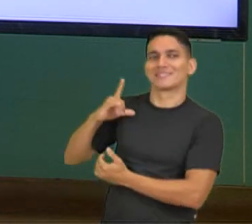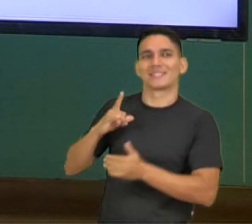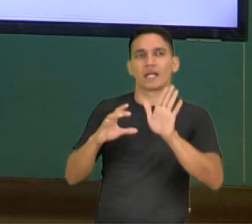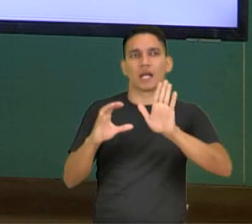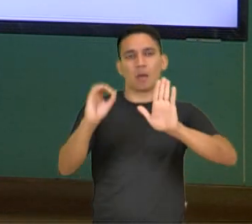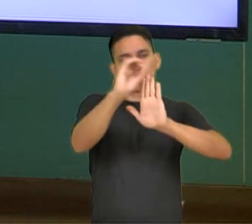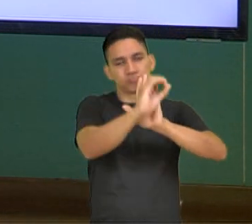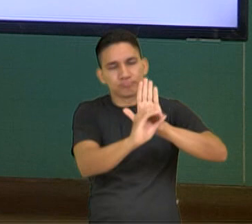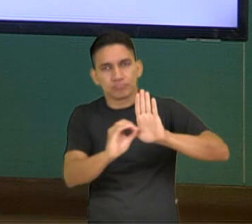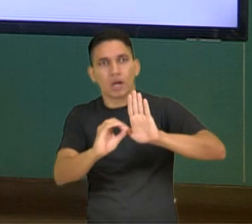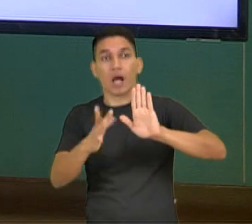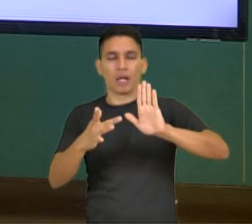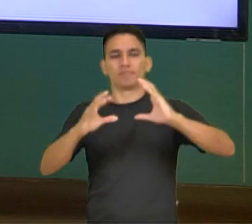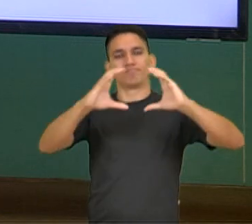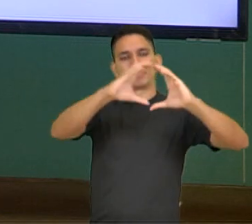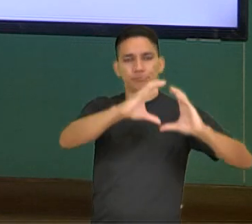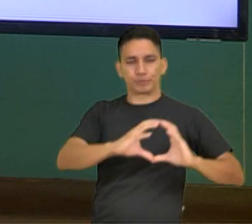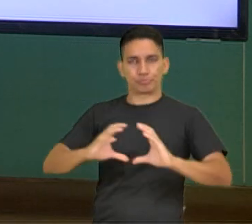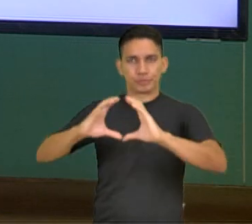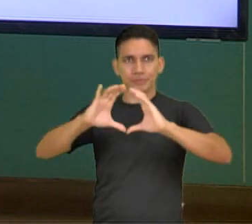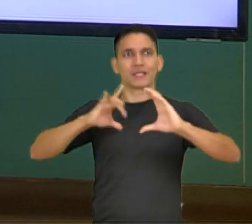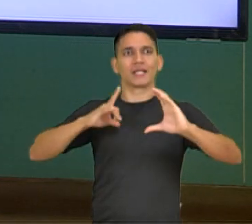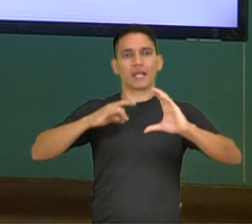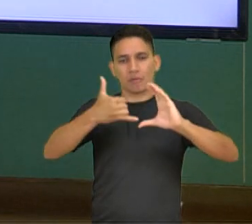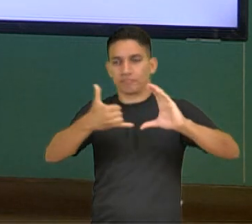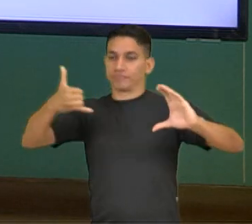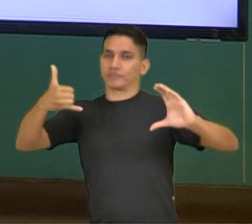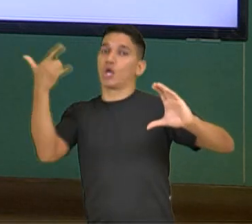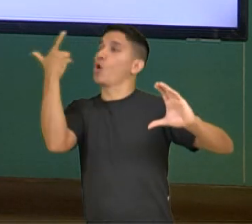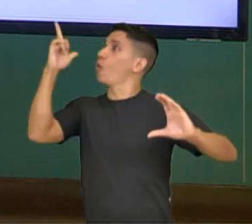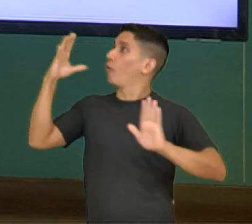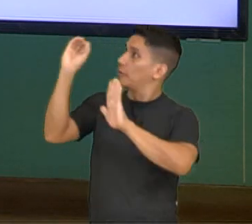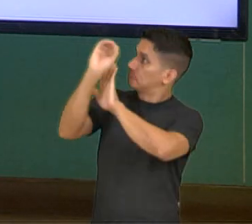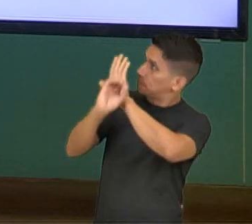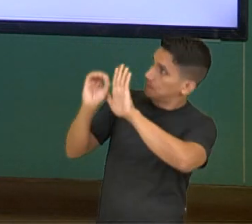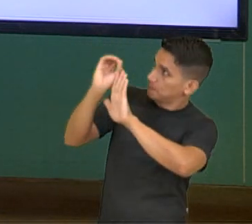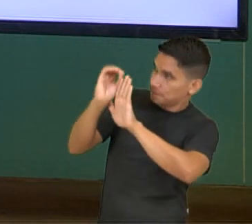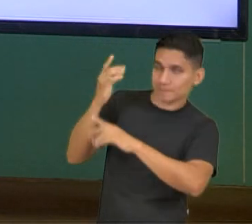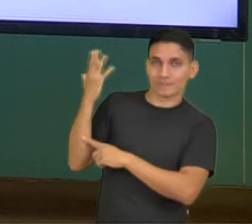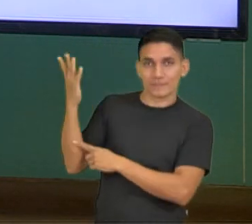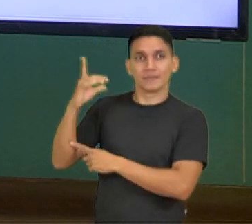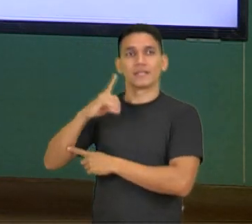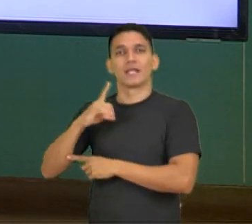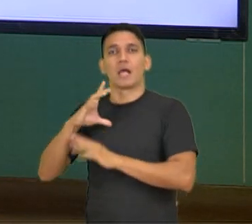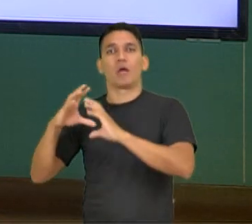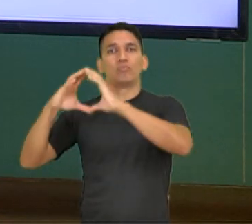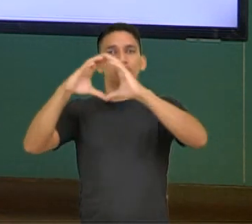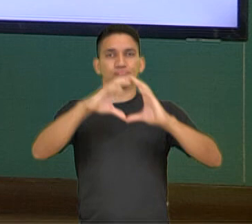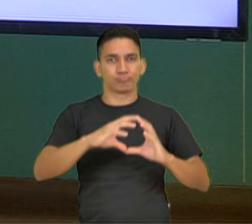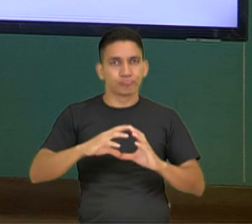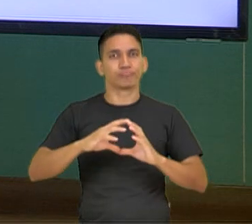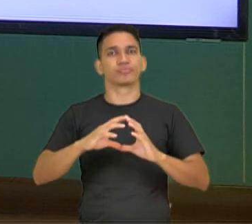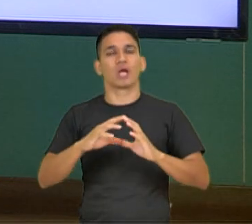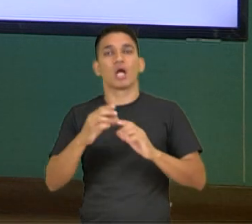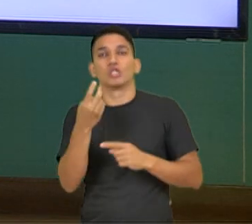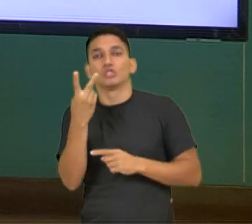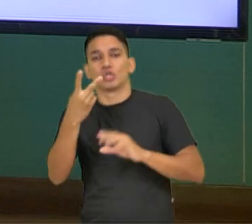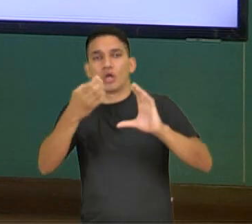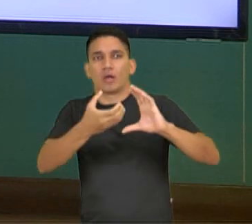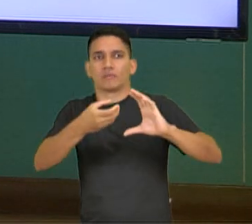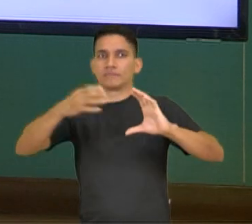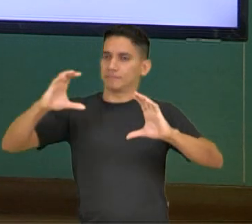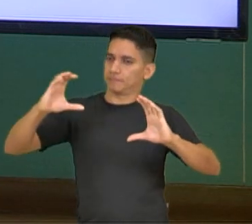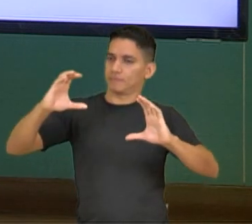exemplo, e aqui também outro exemplo, uma cadeia aromática, e nós temos ali 2